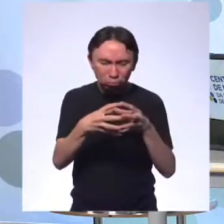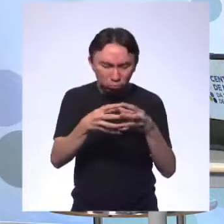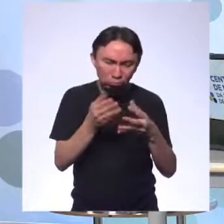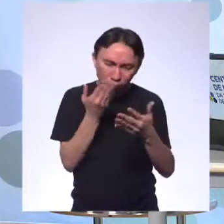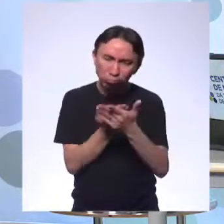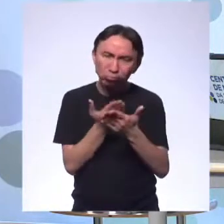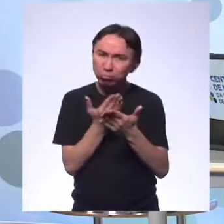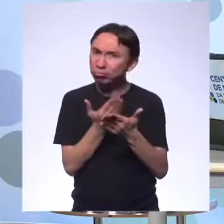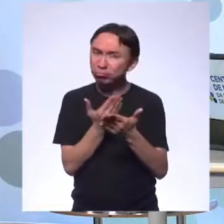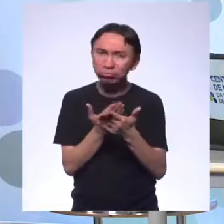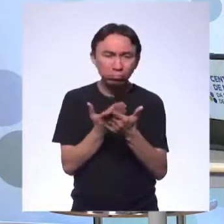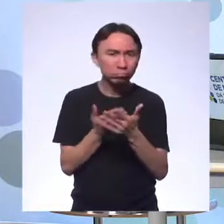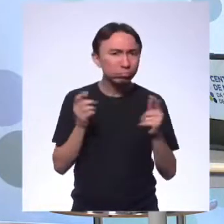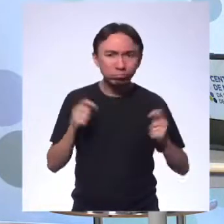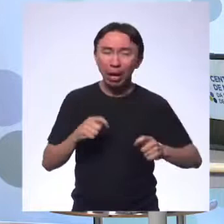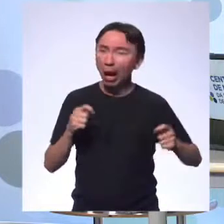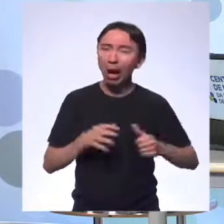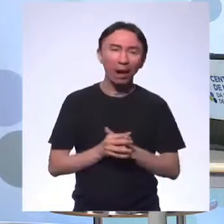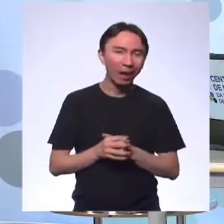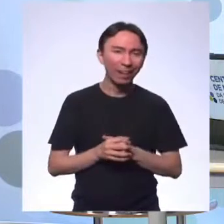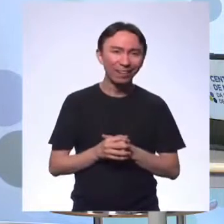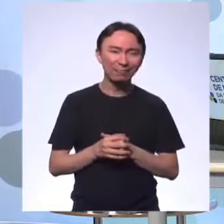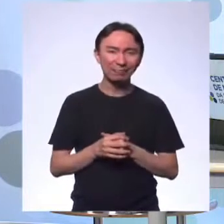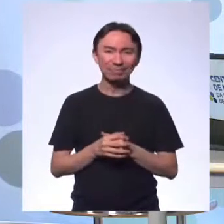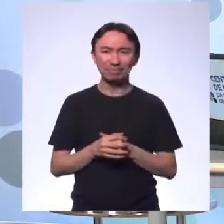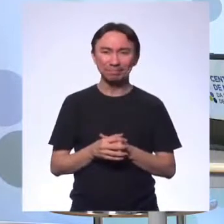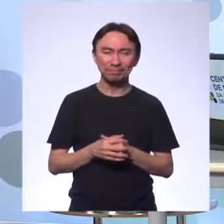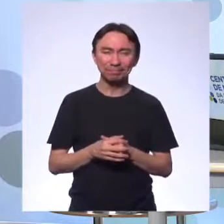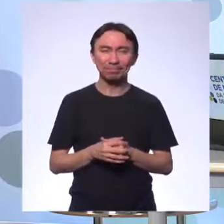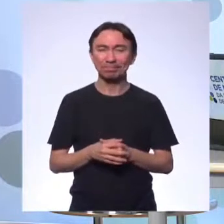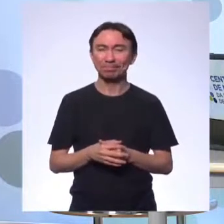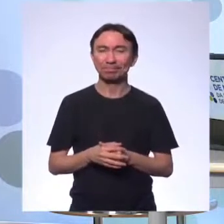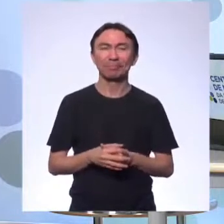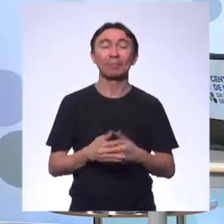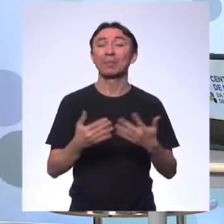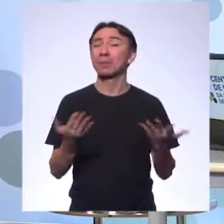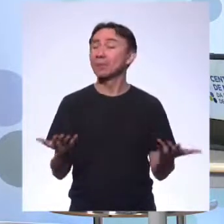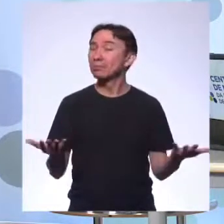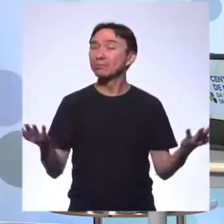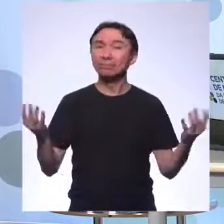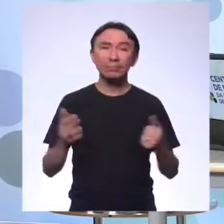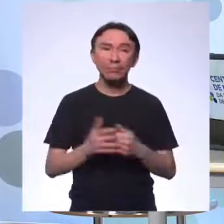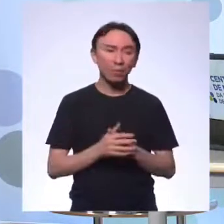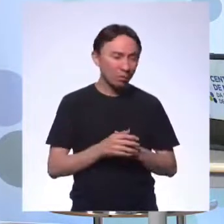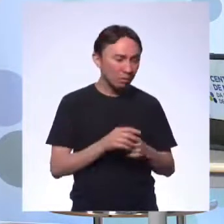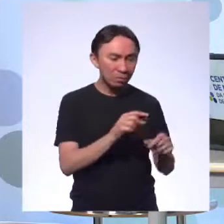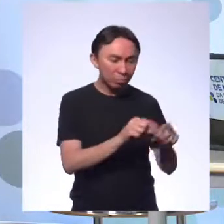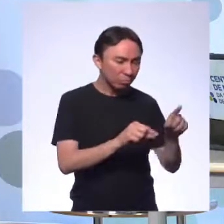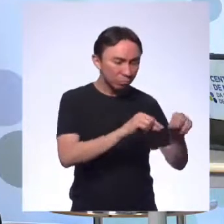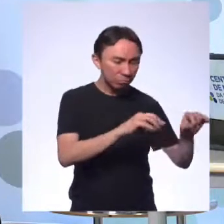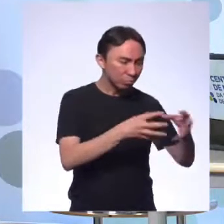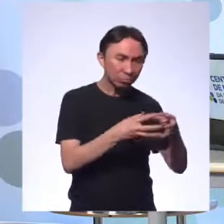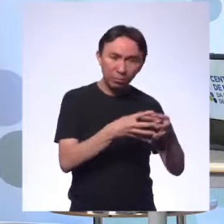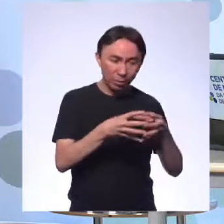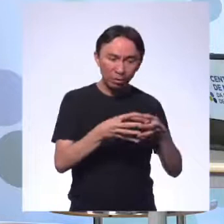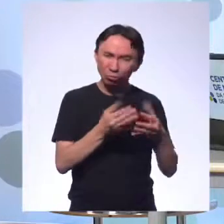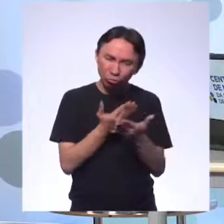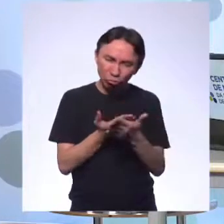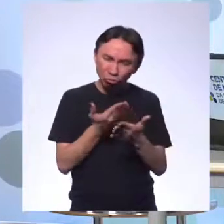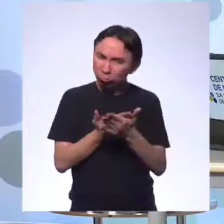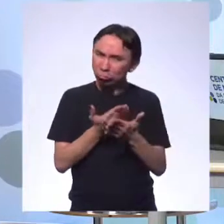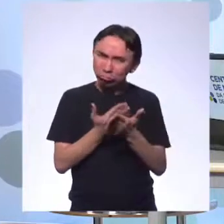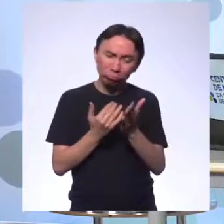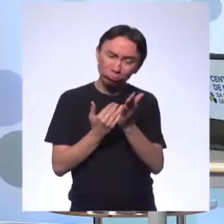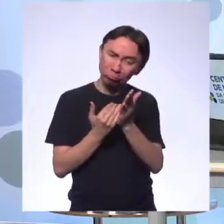maior facilidade, né, em estudar esses organismos. Porque, conforme a gente vai avançando os estudos, cada vez